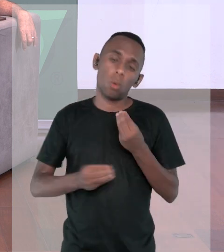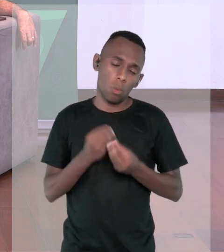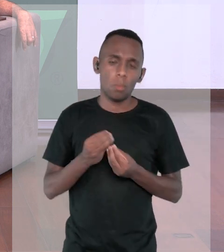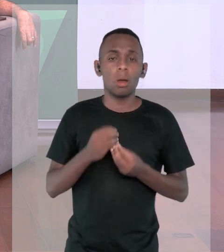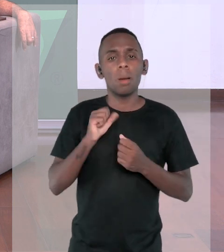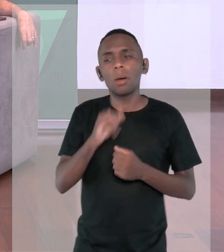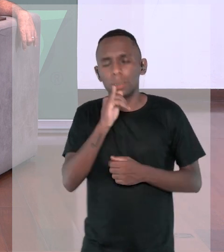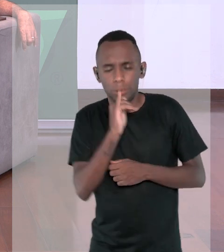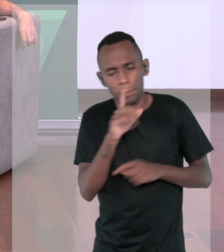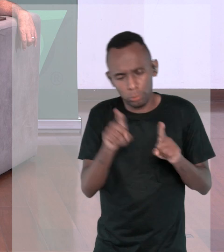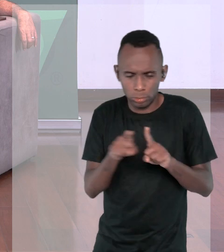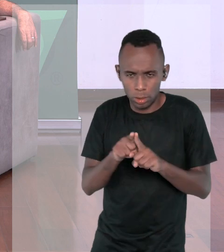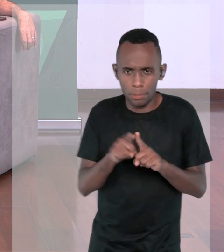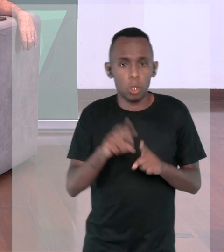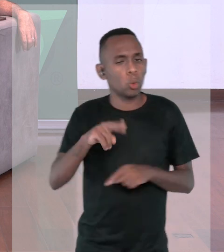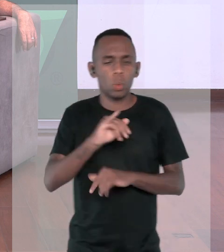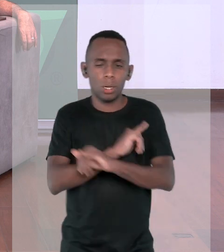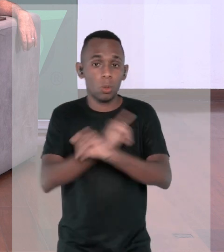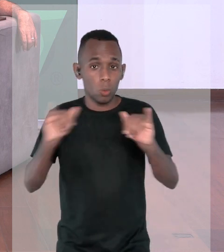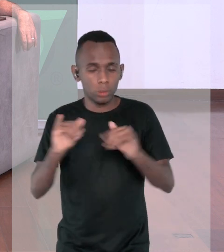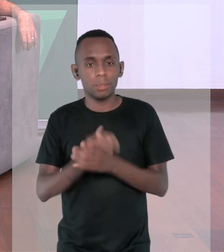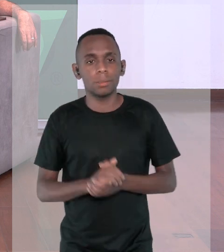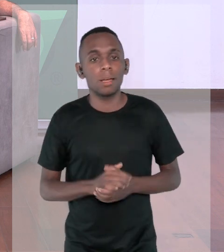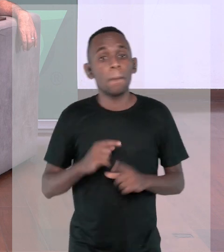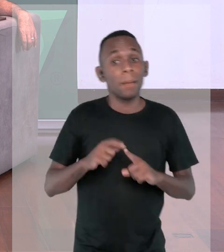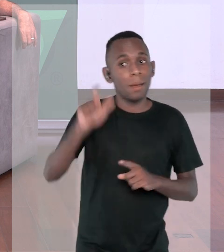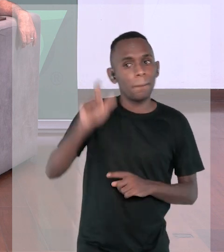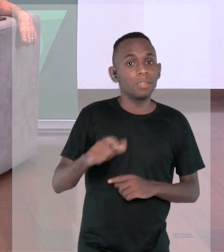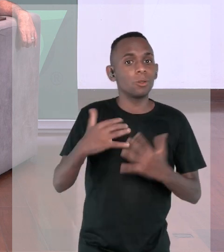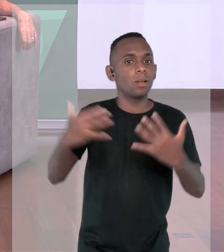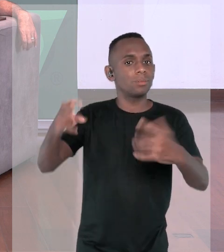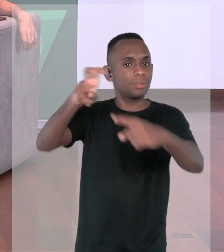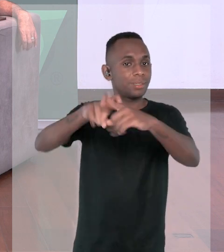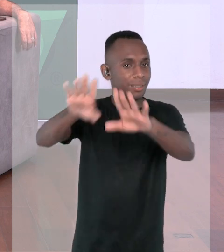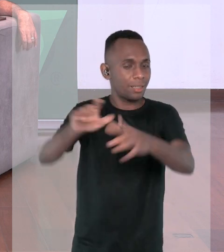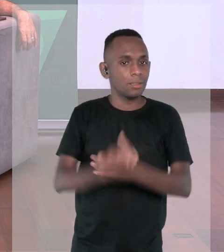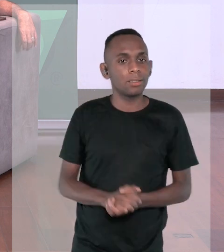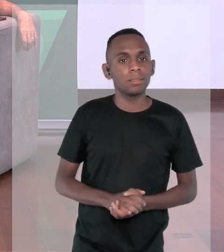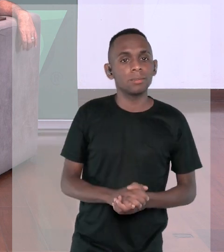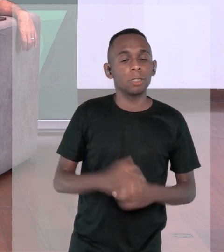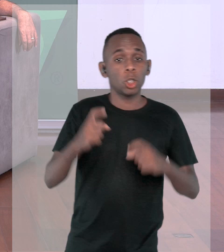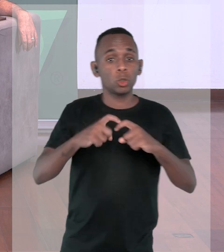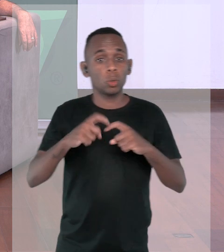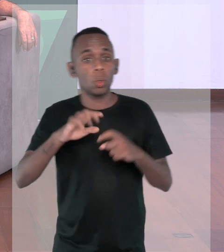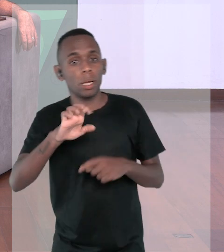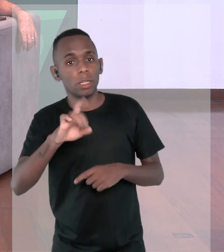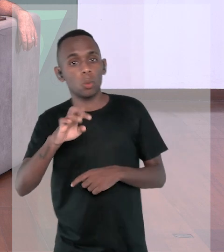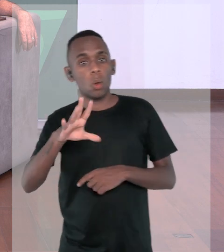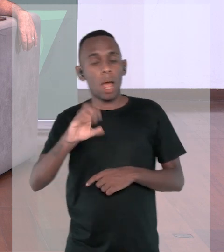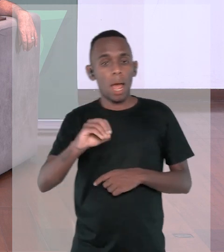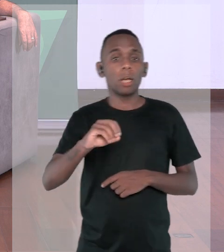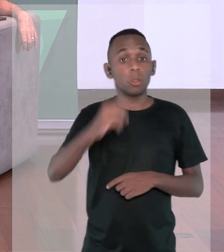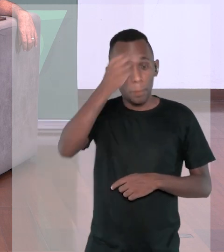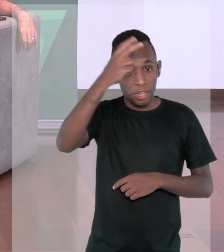Posso pegar um exemplo aqui, que esse eu nunca contei, mas o personagem está aqui nessa plateia. Doutor Eduardo foi prefeito de